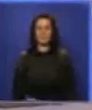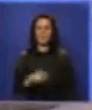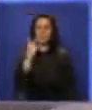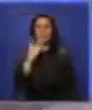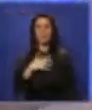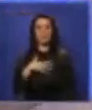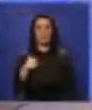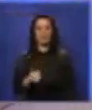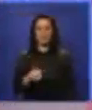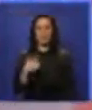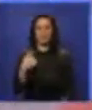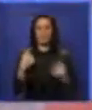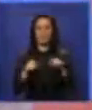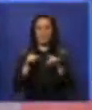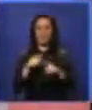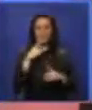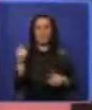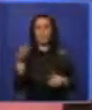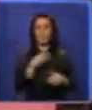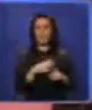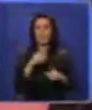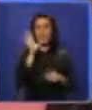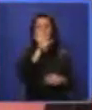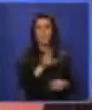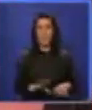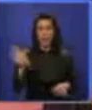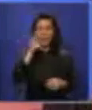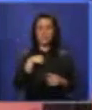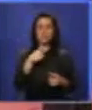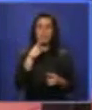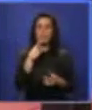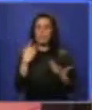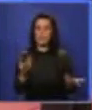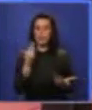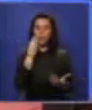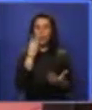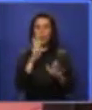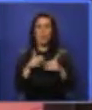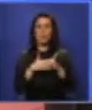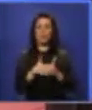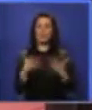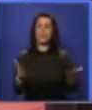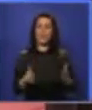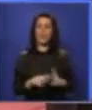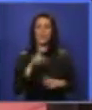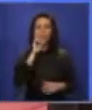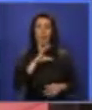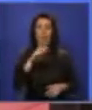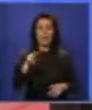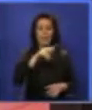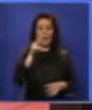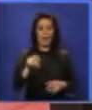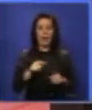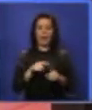Viva! Então temos aqui uma série de imagens para nós percebermos como é que foi o processo da Carla, que